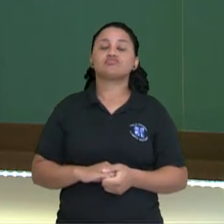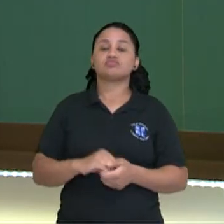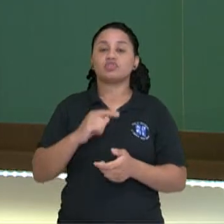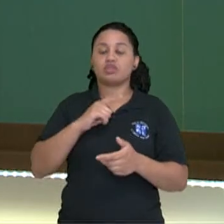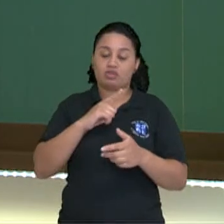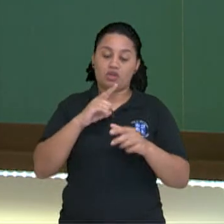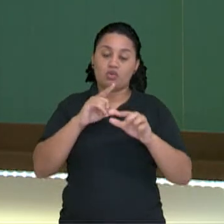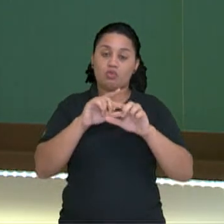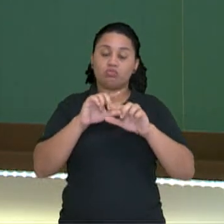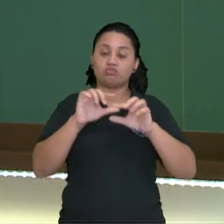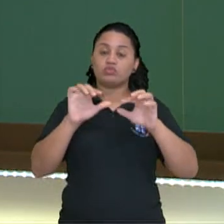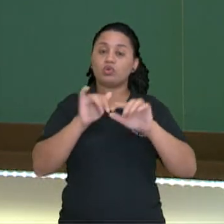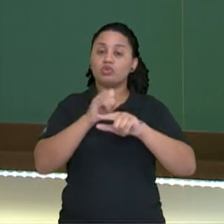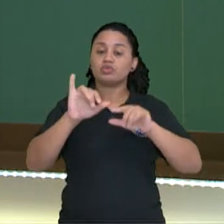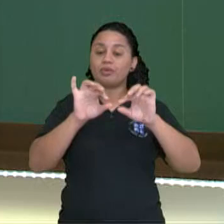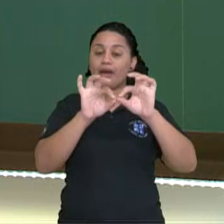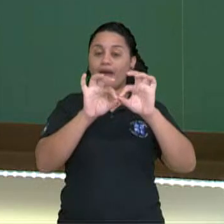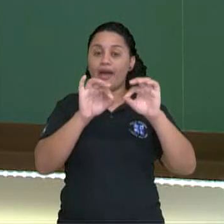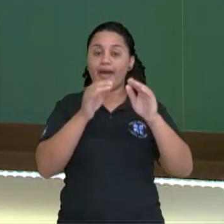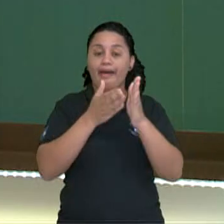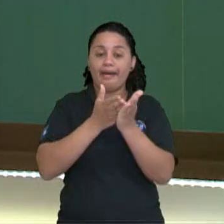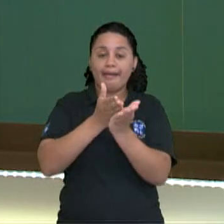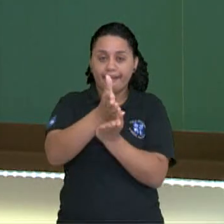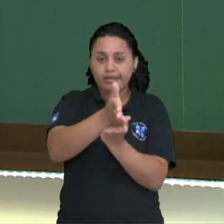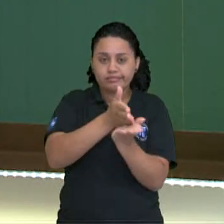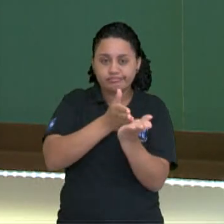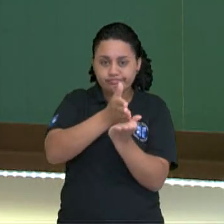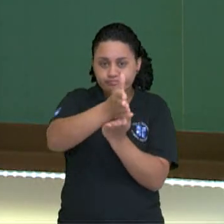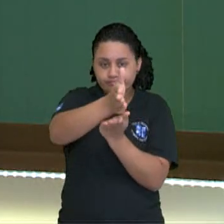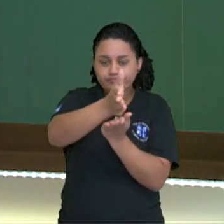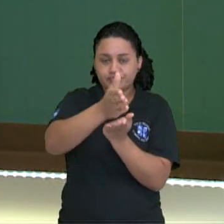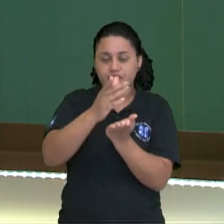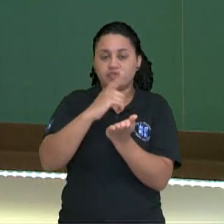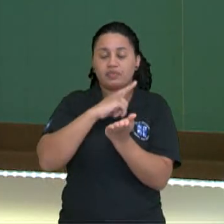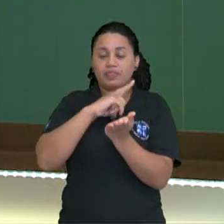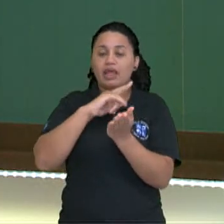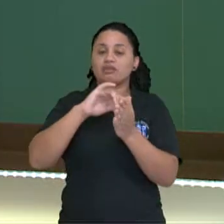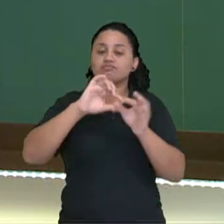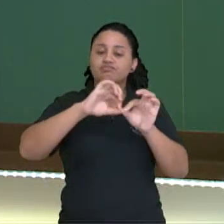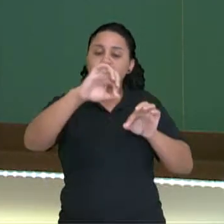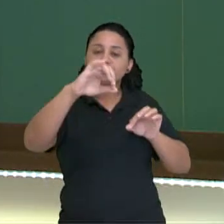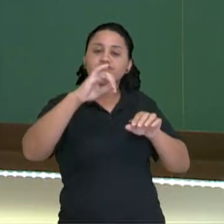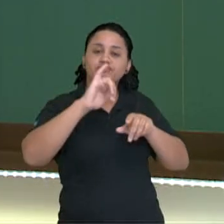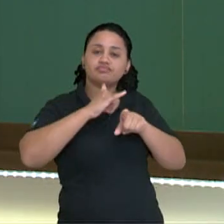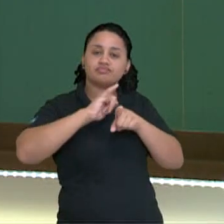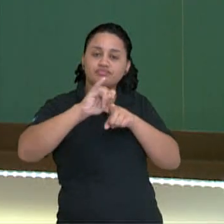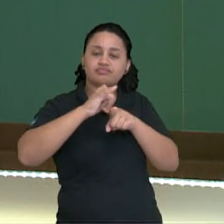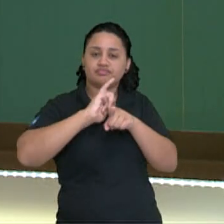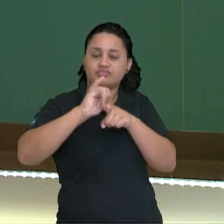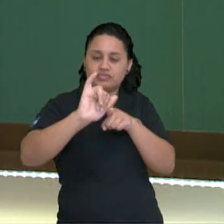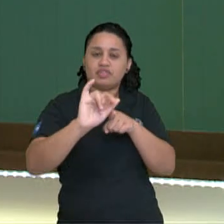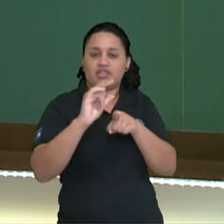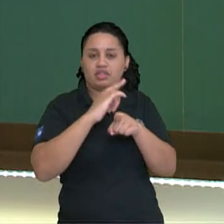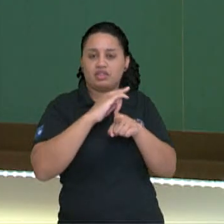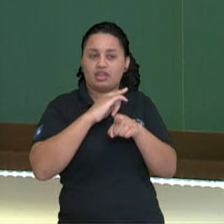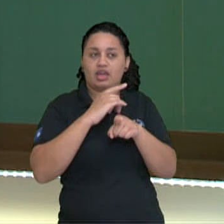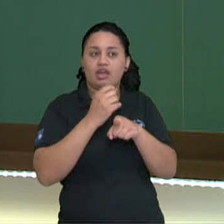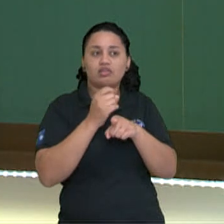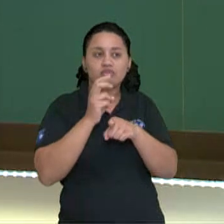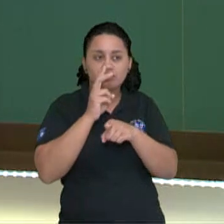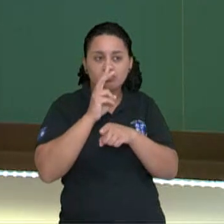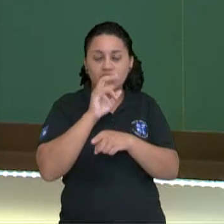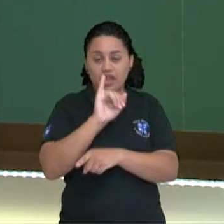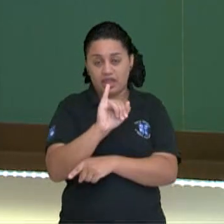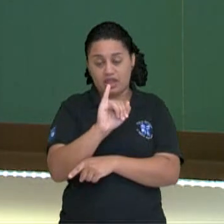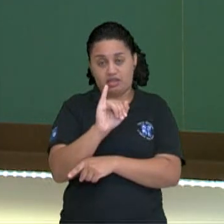dizer que é reto, de 0,10 metros é percorrido por uma corrente elétrica de intensidade I